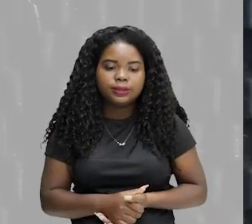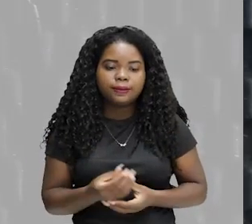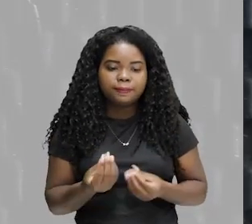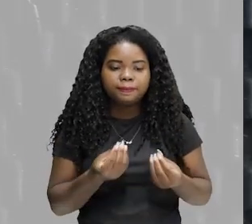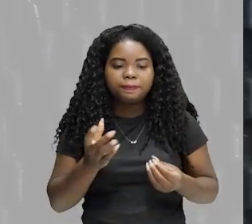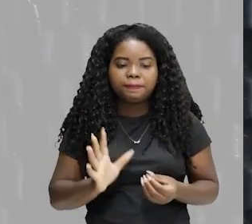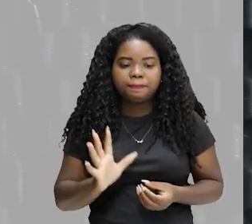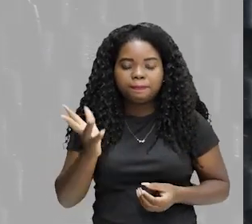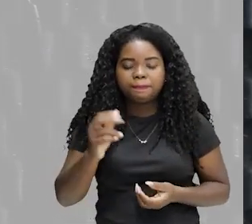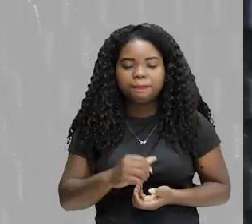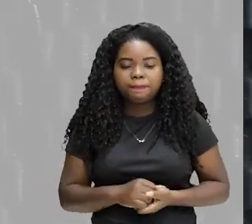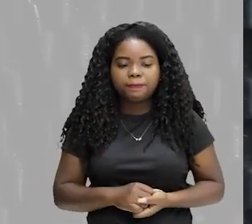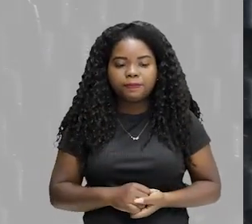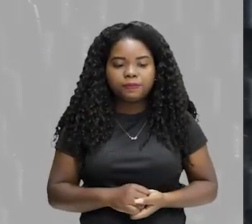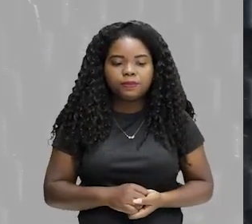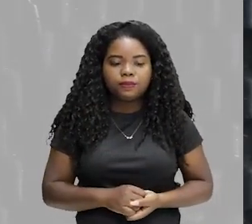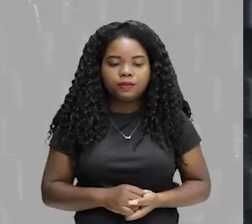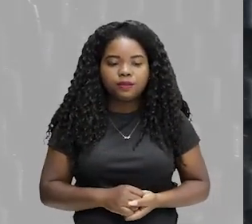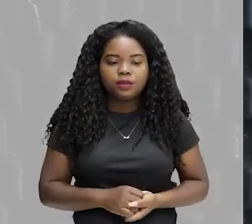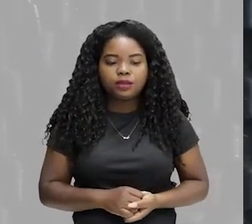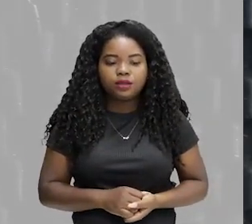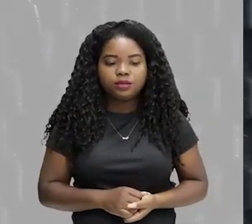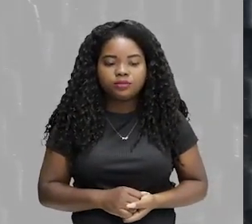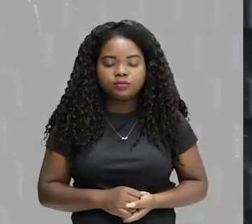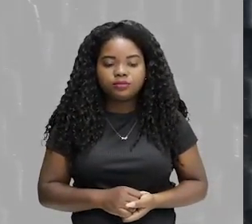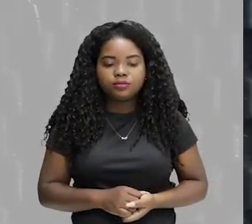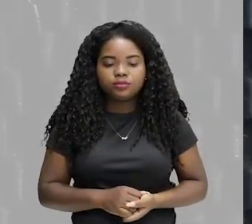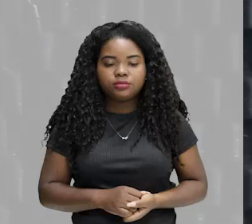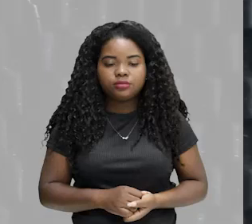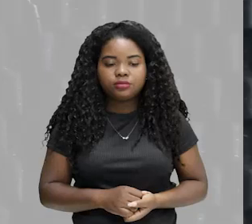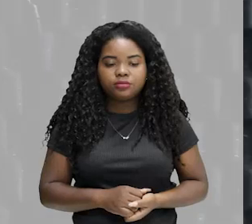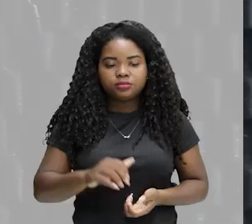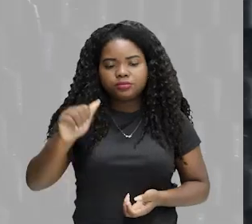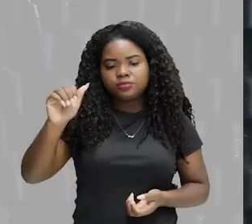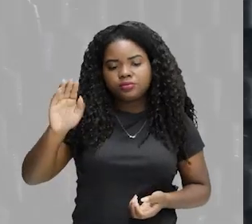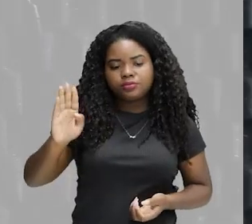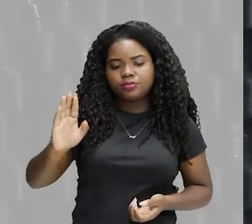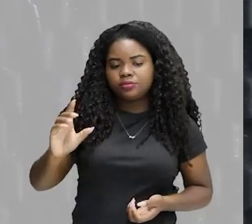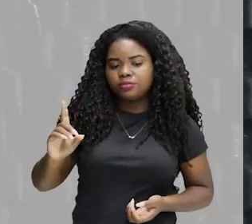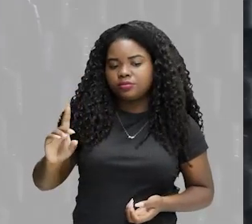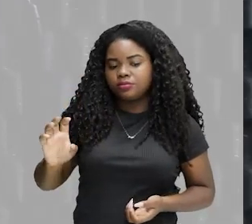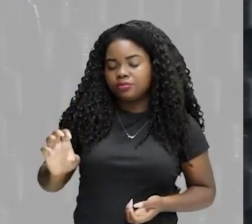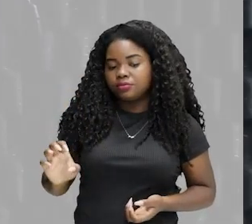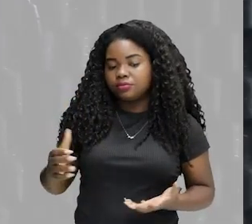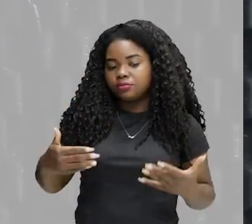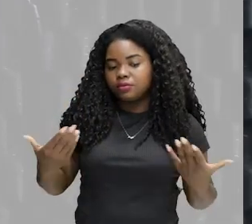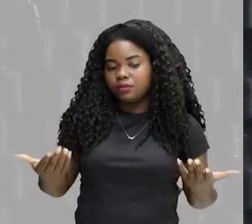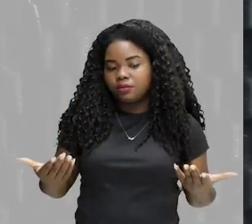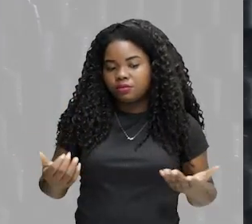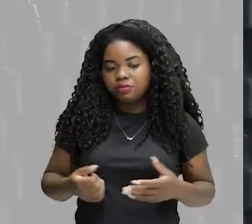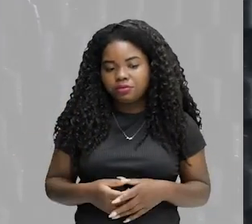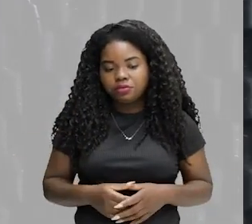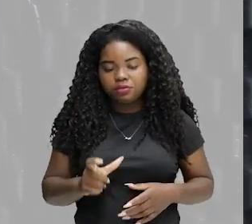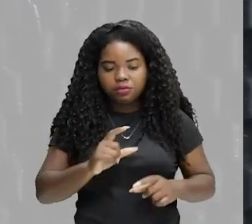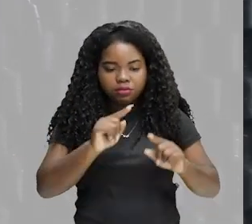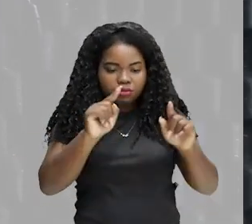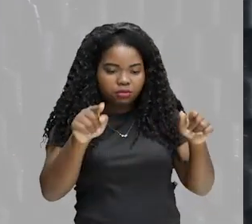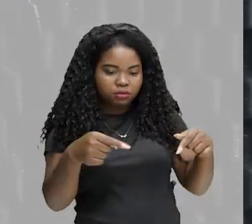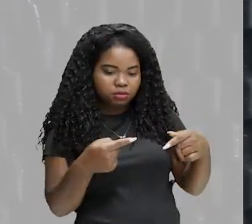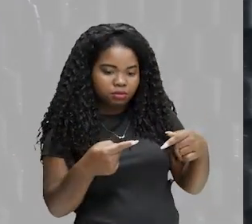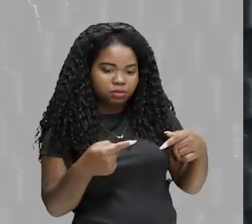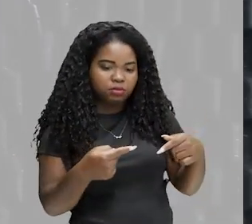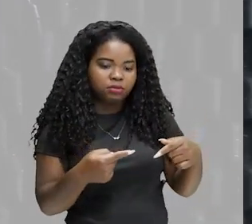ficar? Gente, perceba que aqui, pelas opções que foram marcadas, aonde tem parênteses,